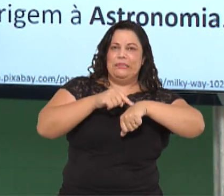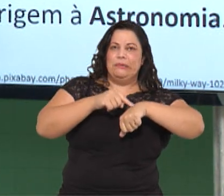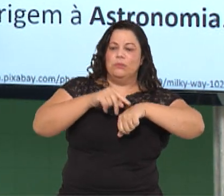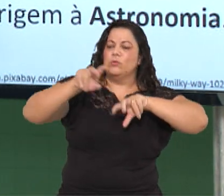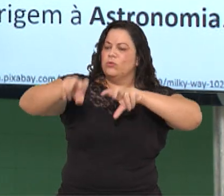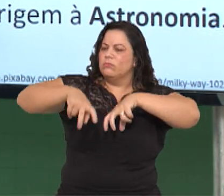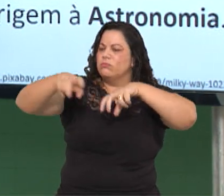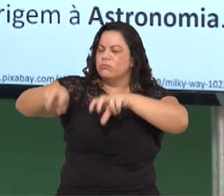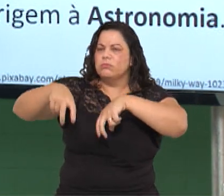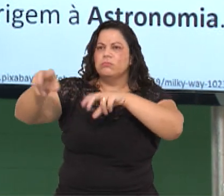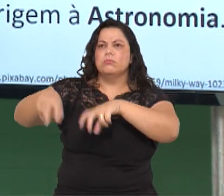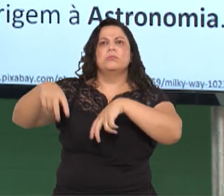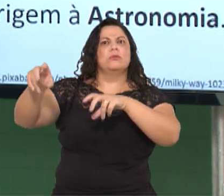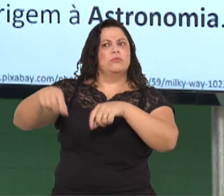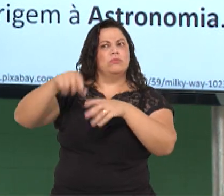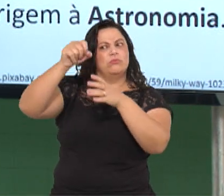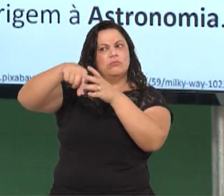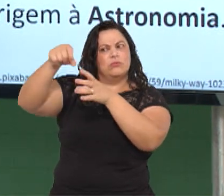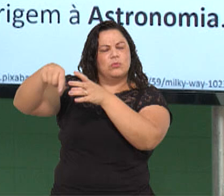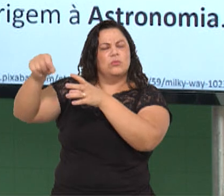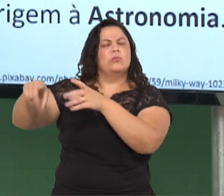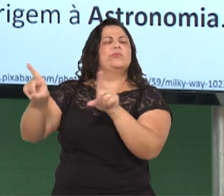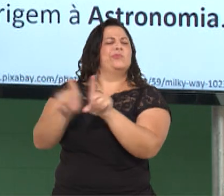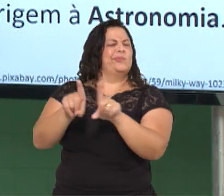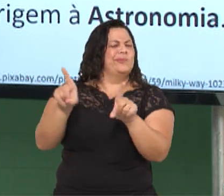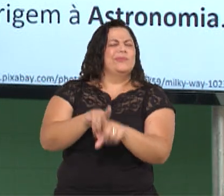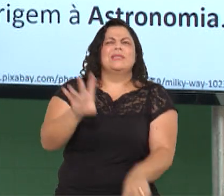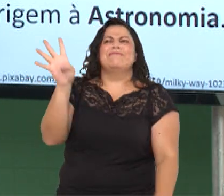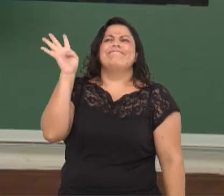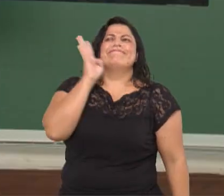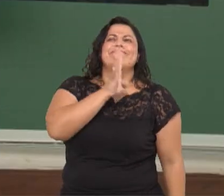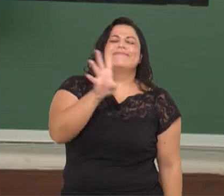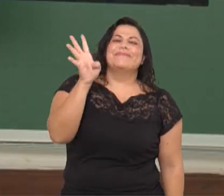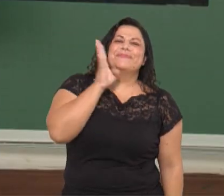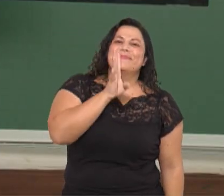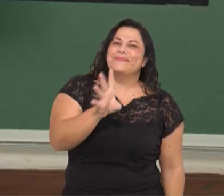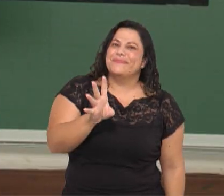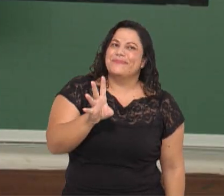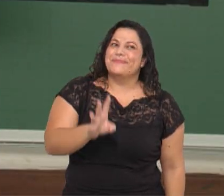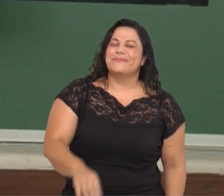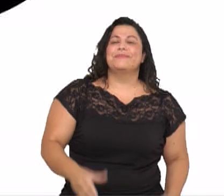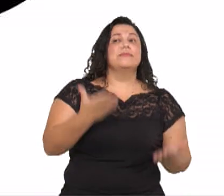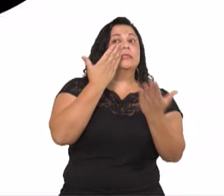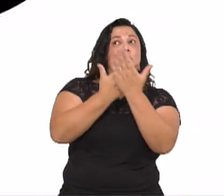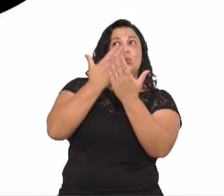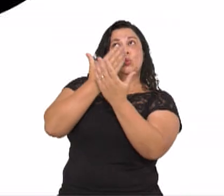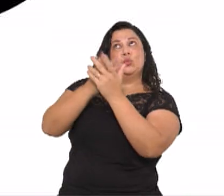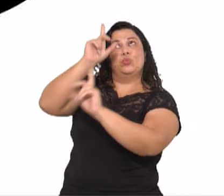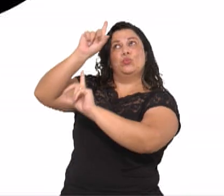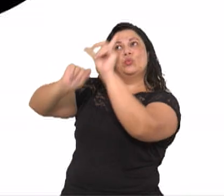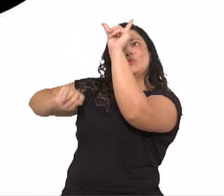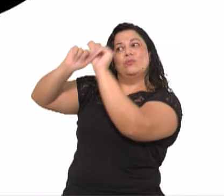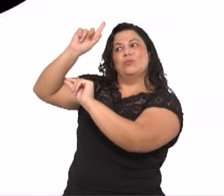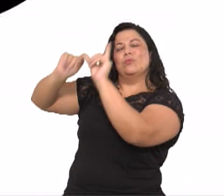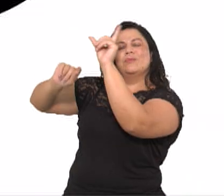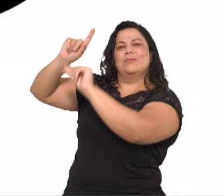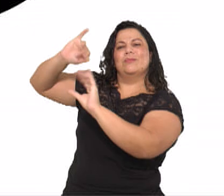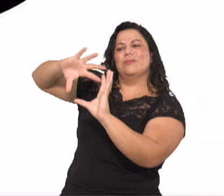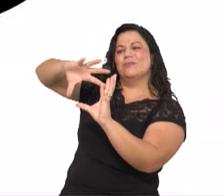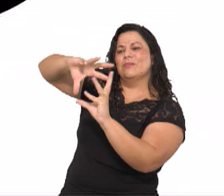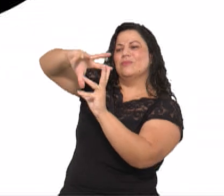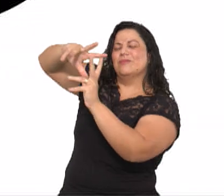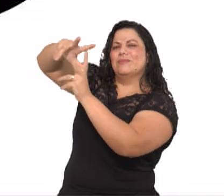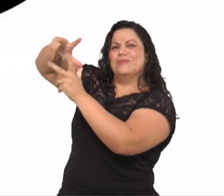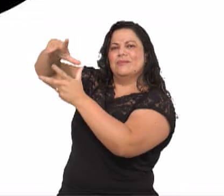plantação, na agricultura. Olha que legal! Estudos das estrelas, dos planetas e de outros